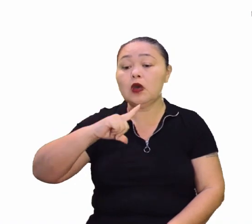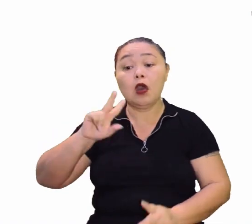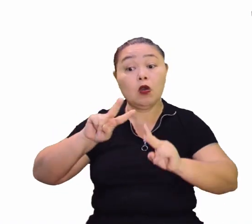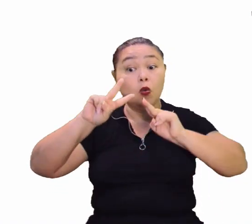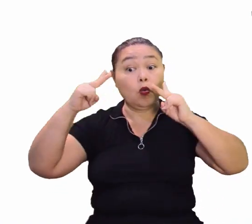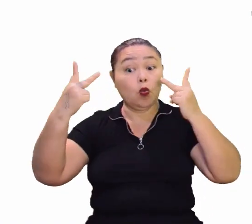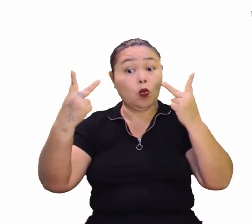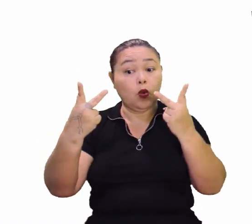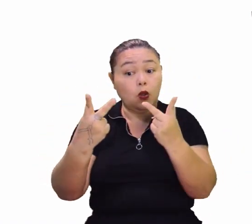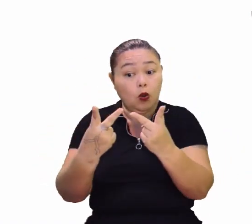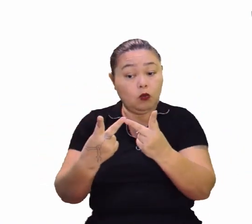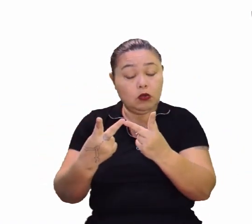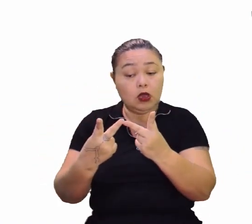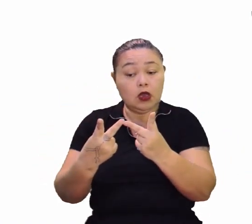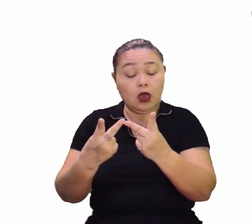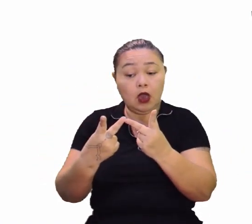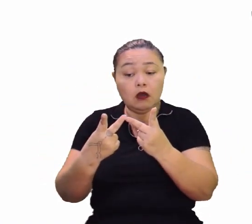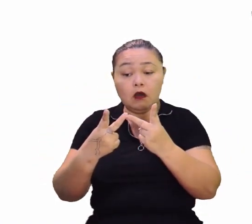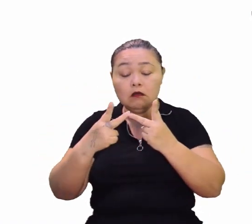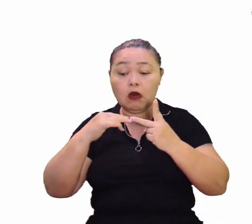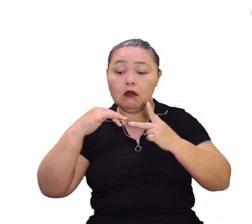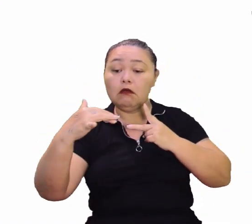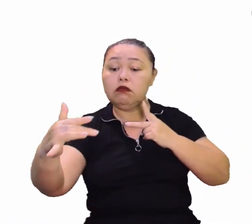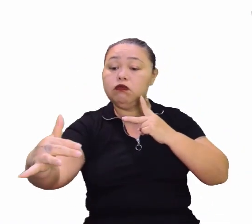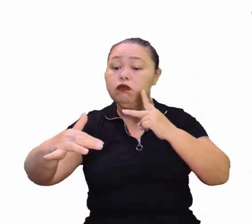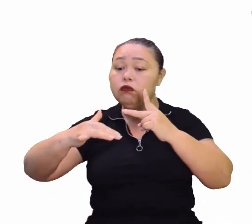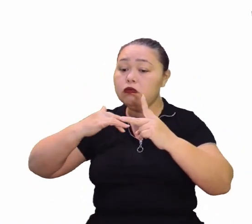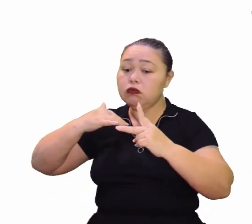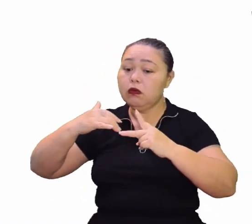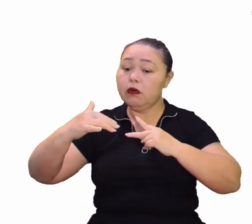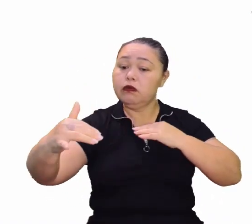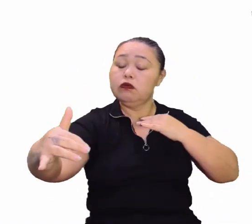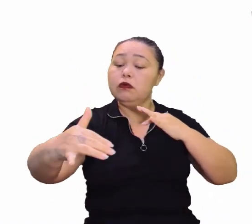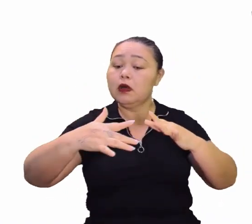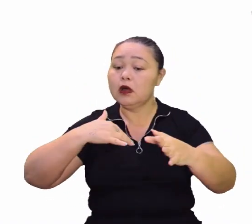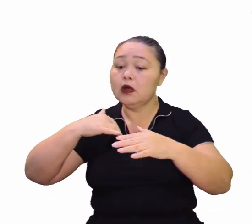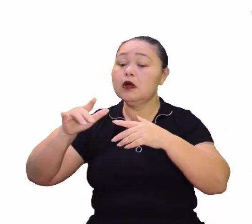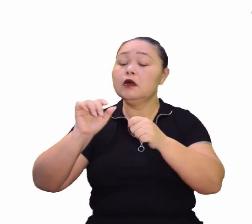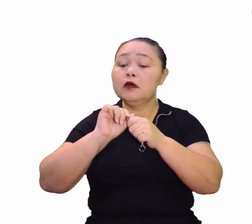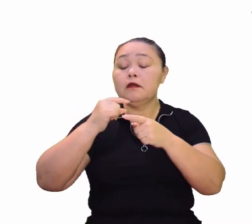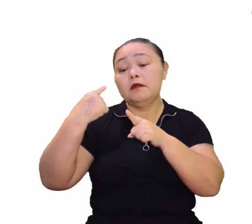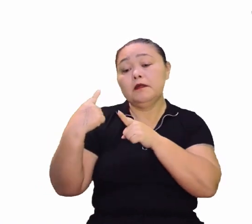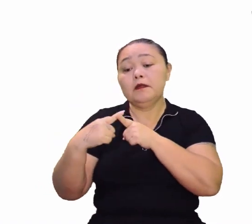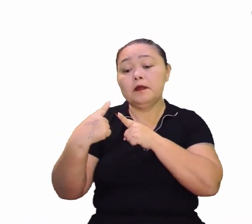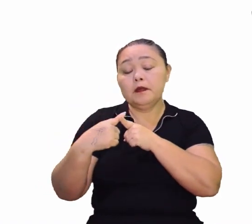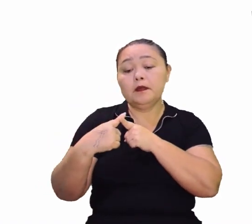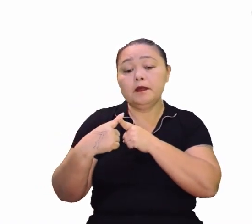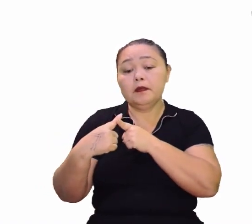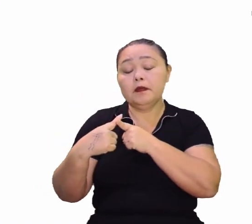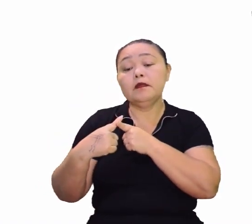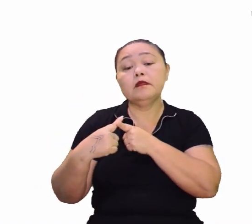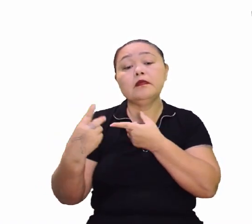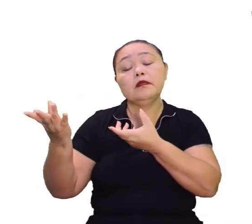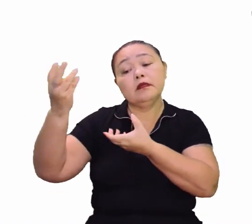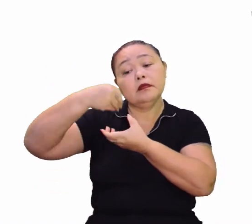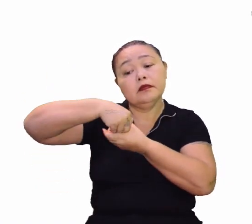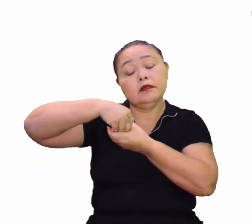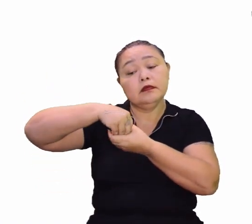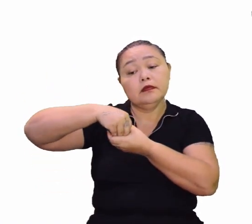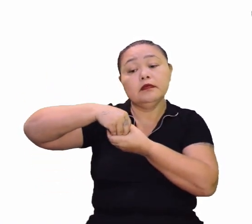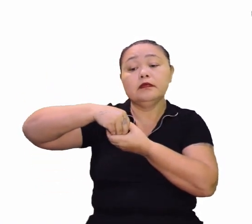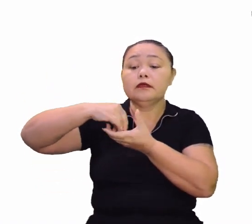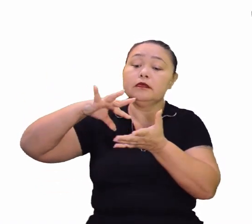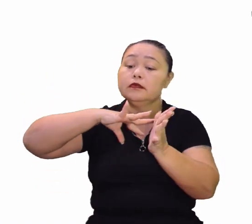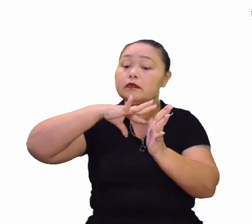tem um volume maior de fluxo. Exato. Justamente por fazer parte da